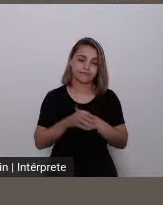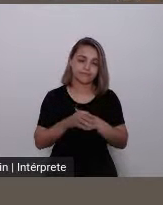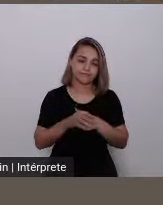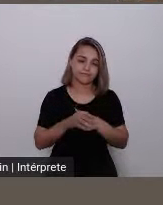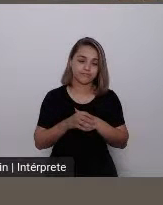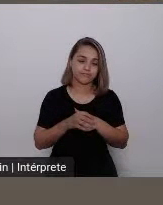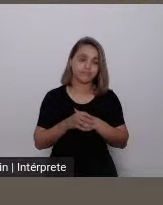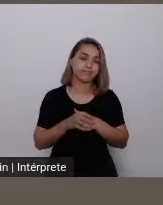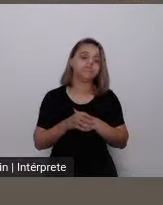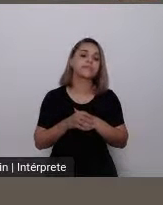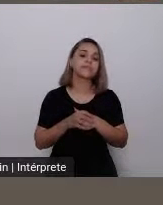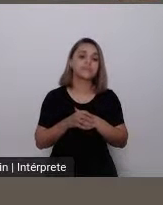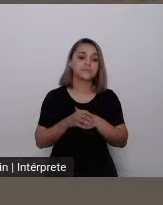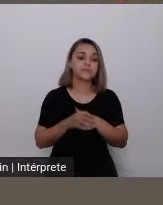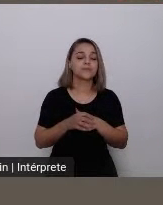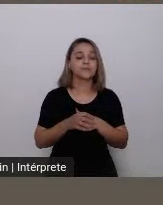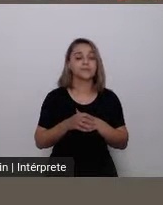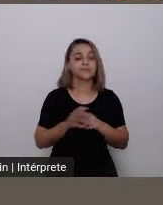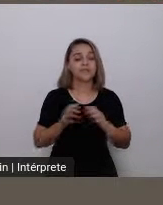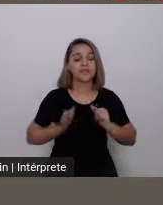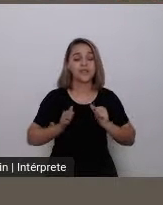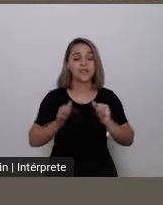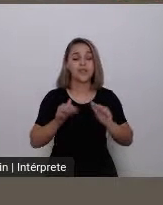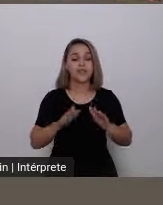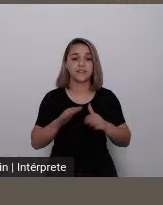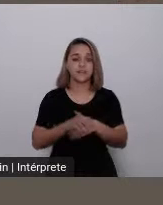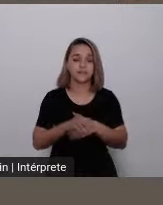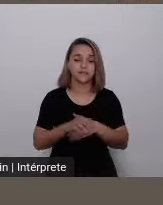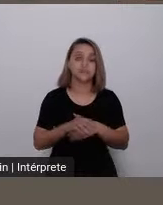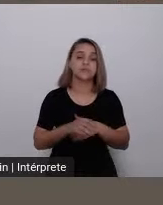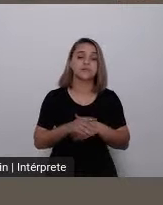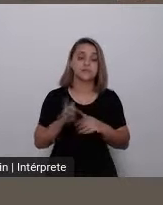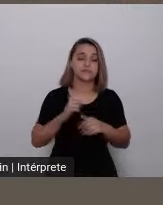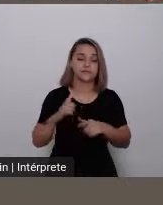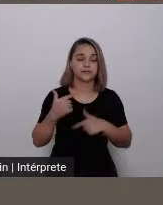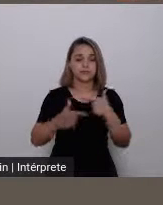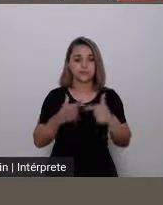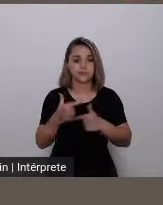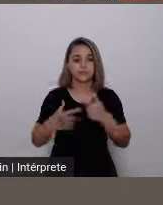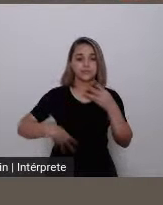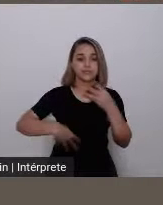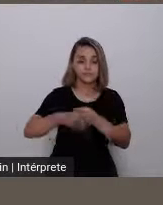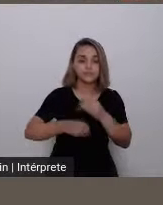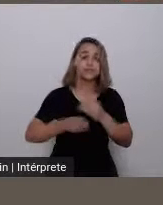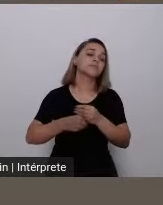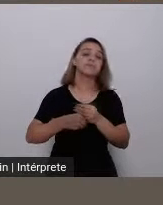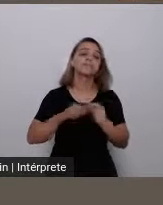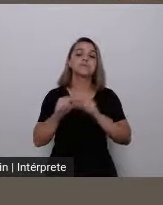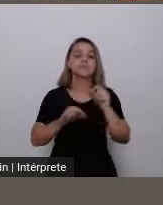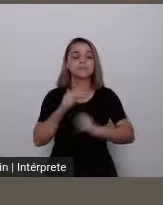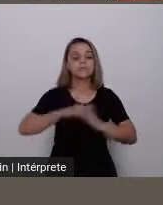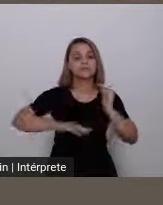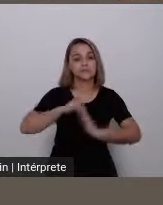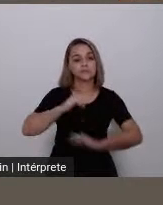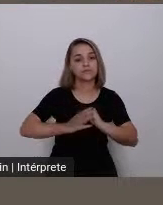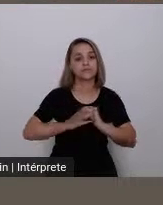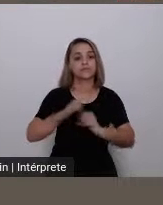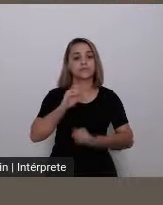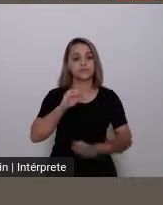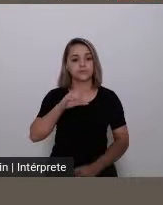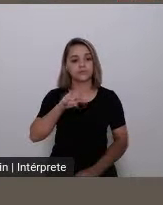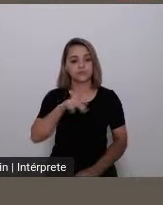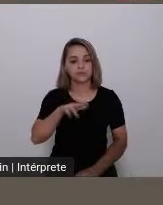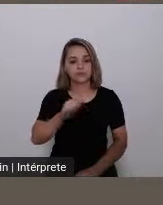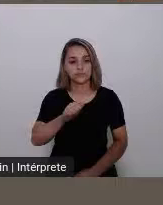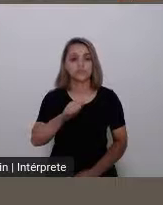Os blocos propostos articulam-se a partir de um núcleo duro acompanhado de descritores complementares, a saber, comportamento, crônica, feminino,